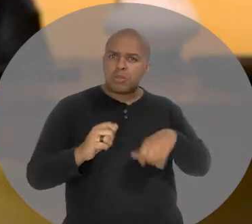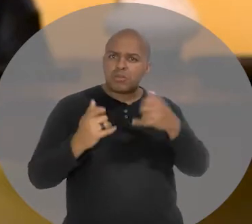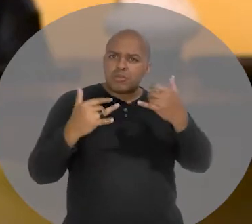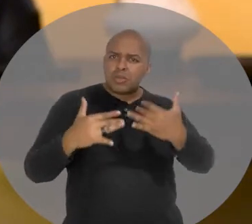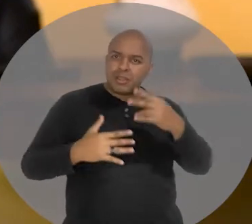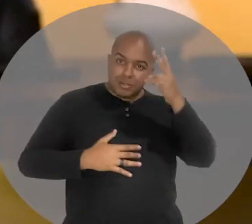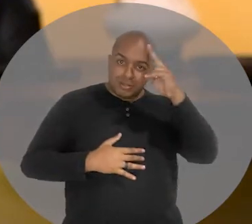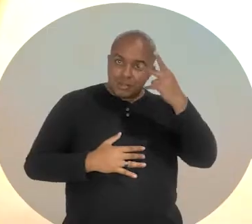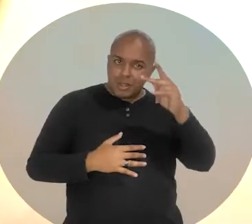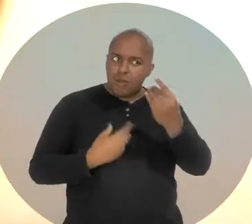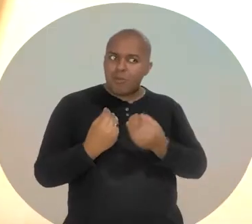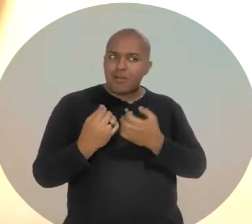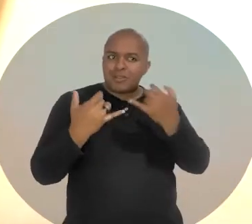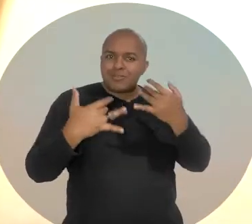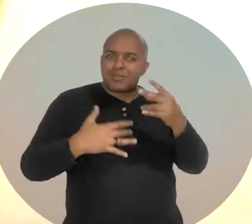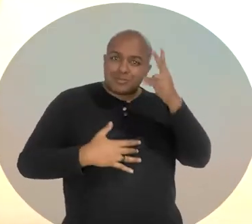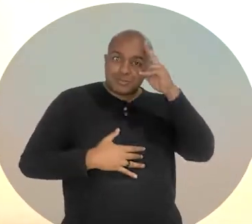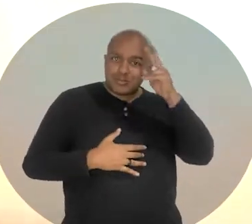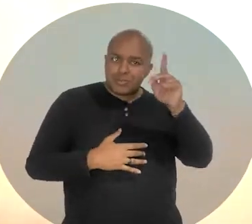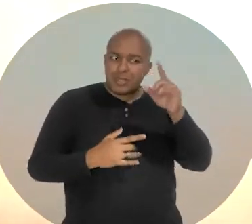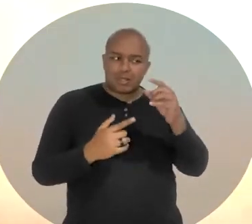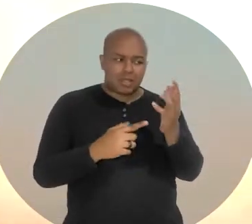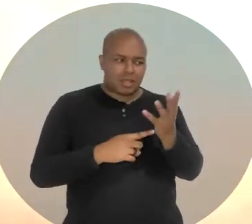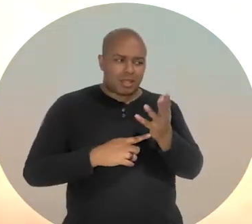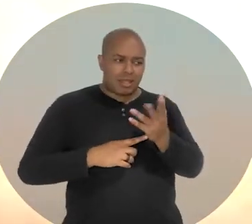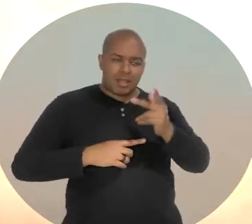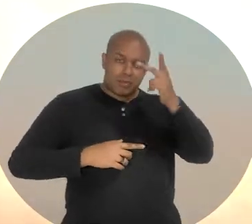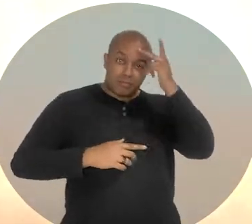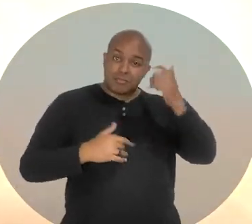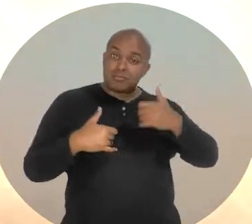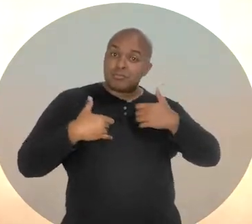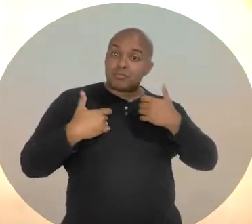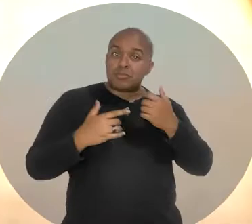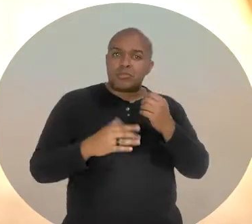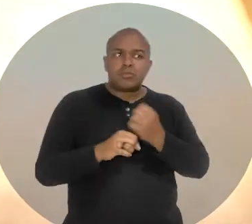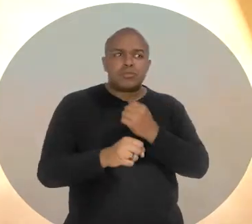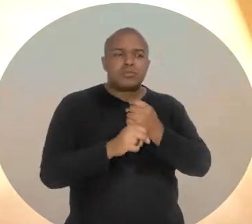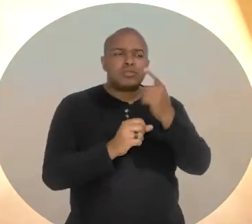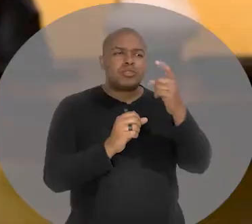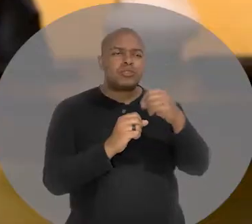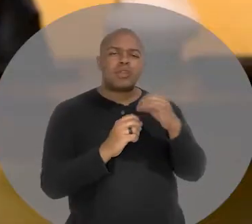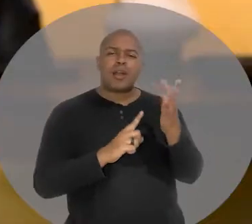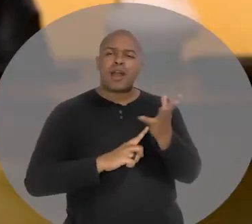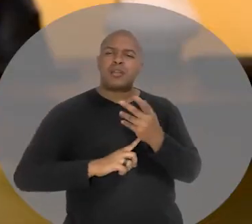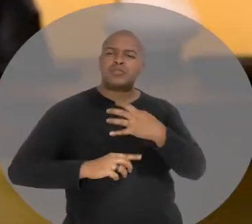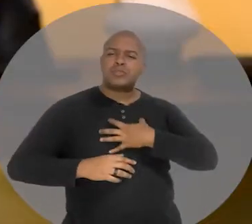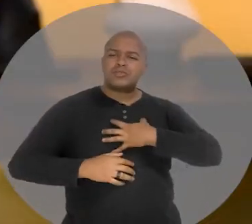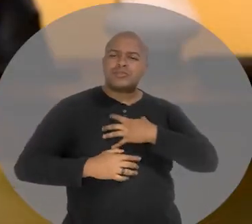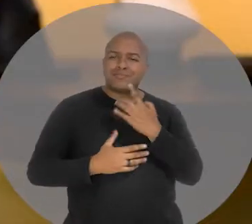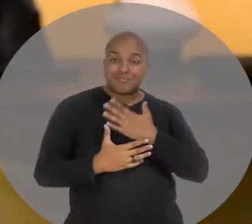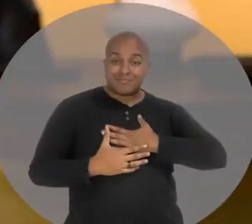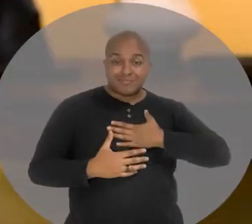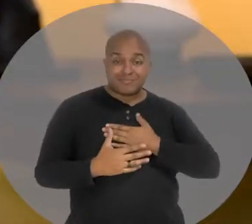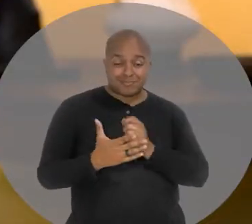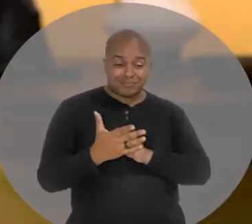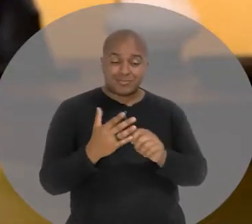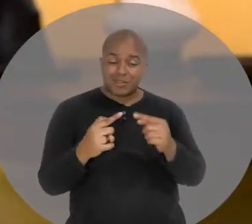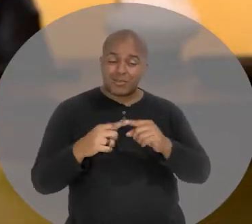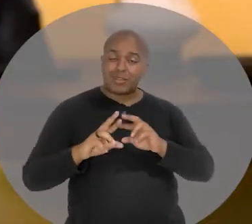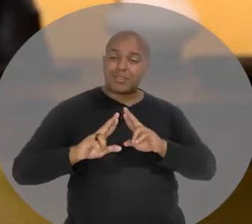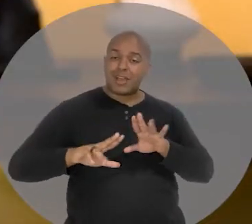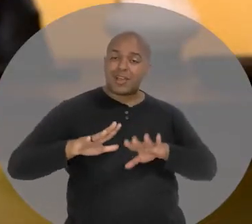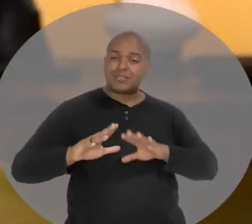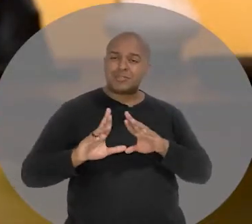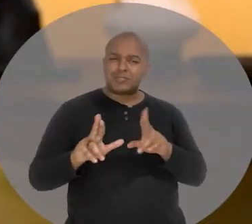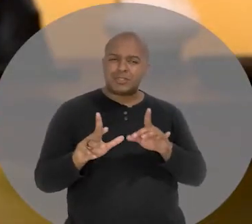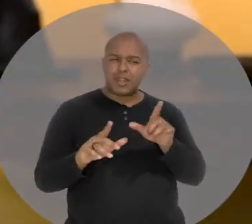enquanto ela fala da história dessas artistas, e construindo isso de uma forma muito artística, do jeito que ela gostava. E mostrar como justamente o diferente,